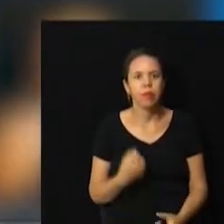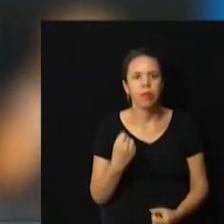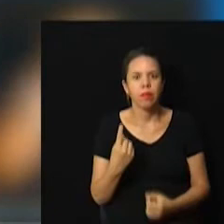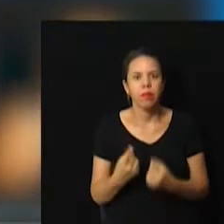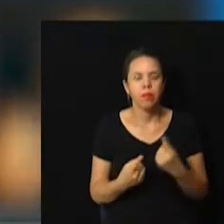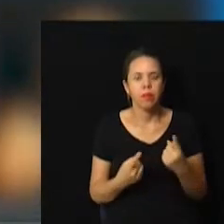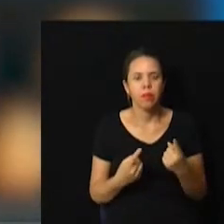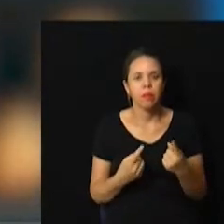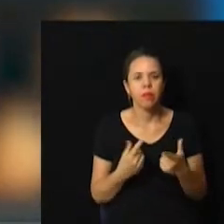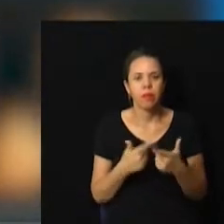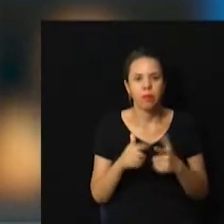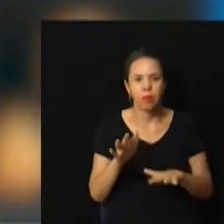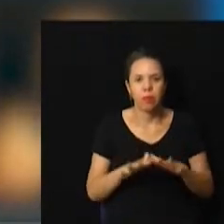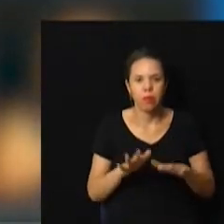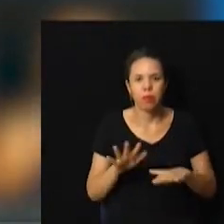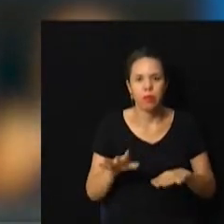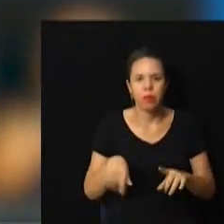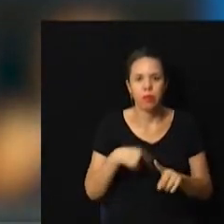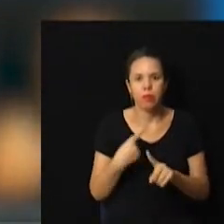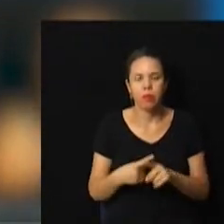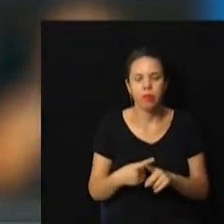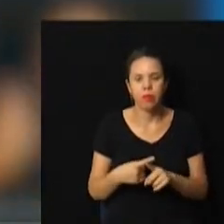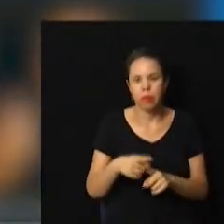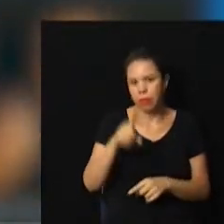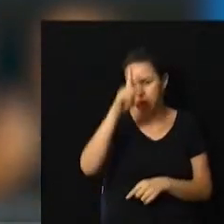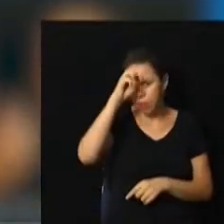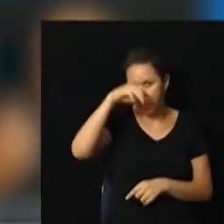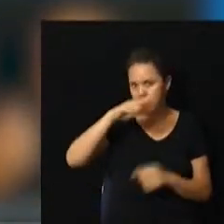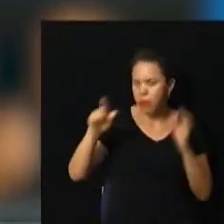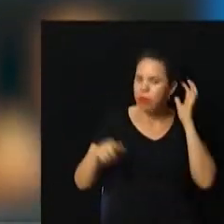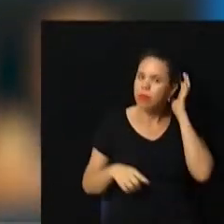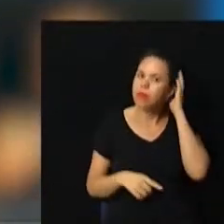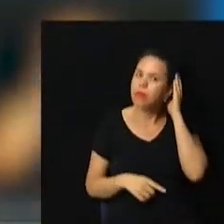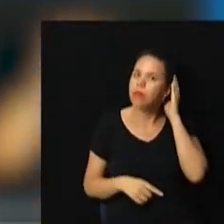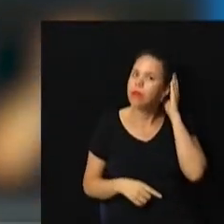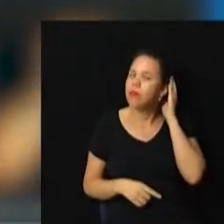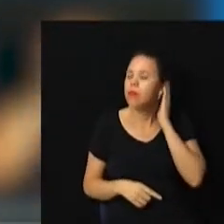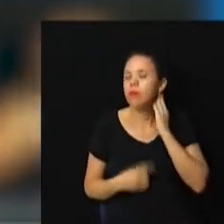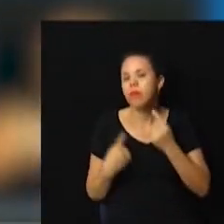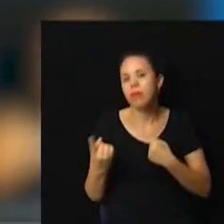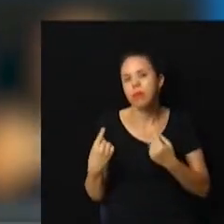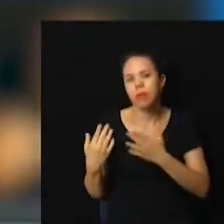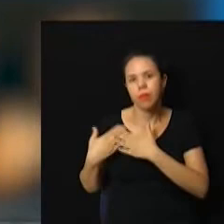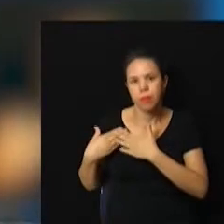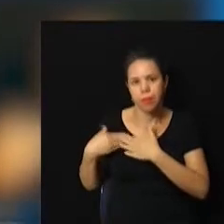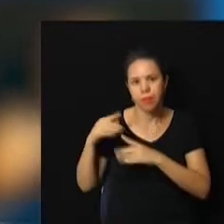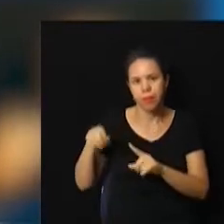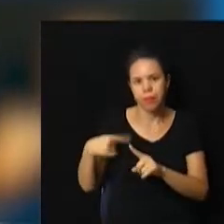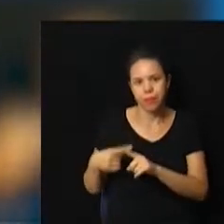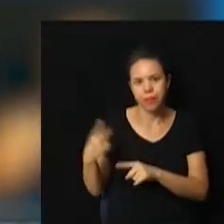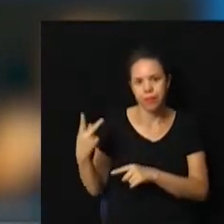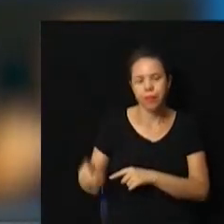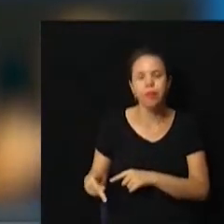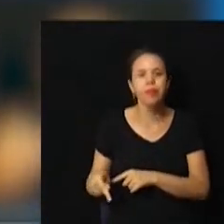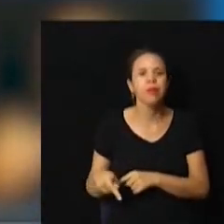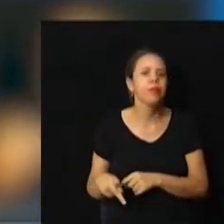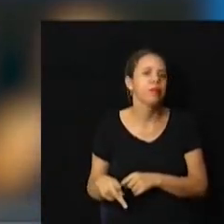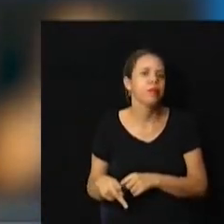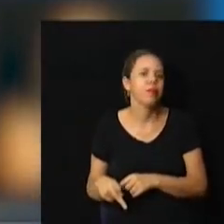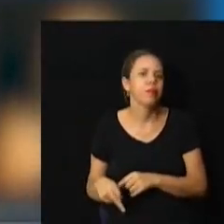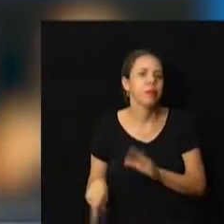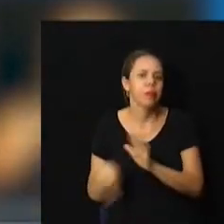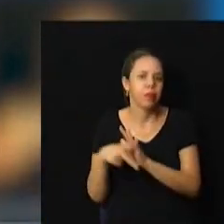alguns desafios. Agregamos um hospital à rede Mário Gatti, o Hospital Mário Gatti Amoreiras.